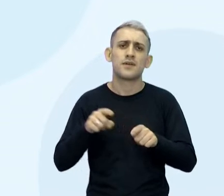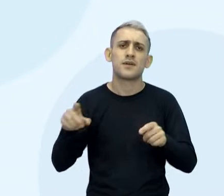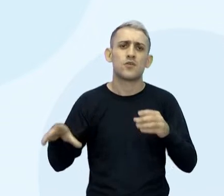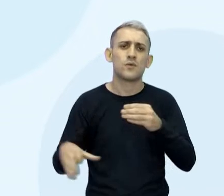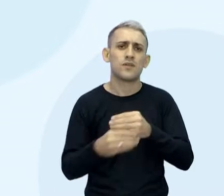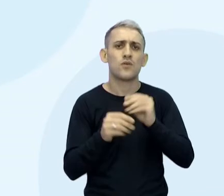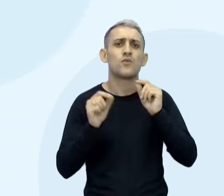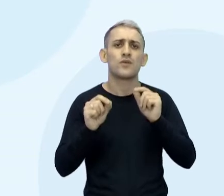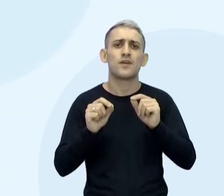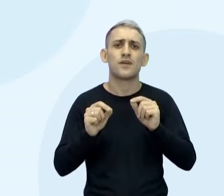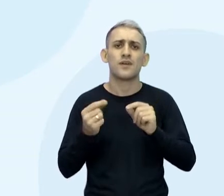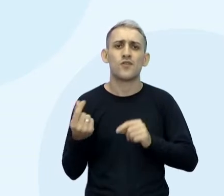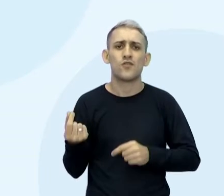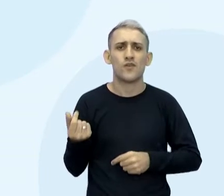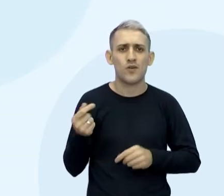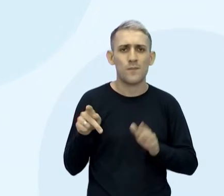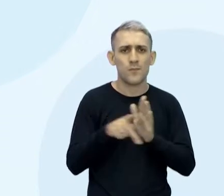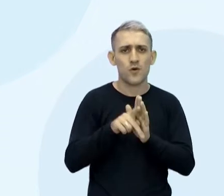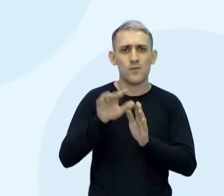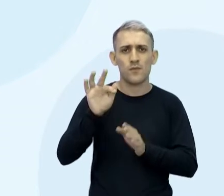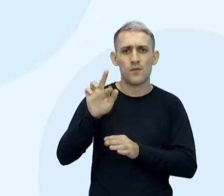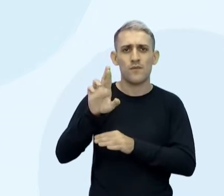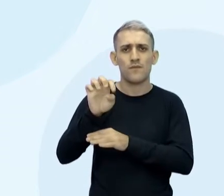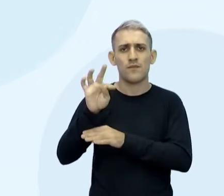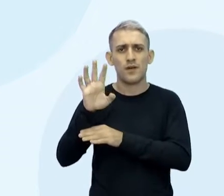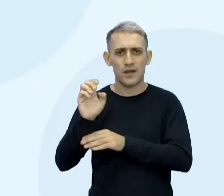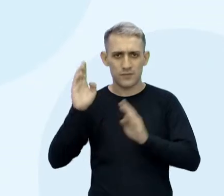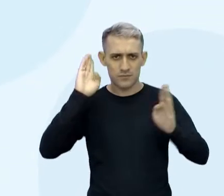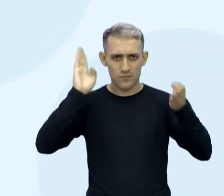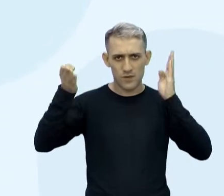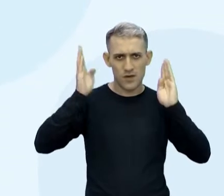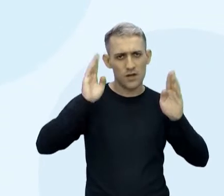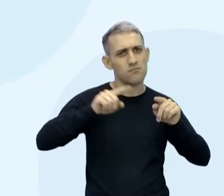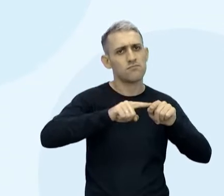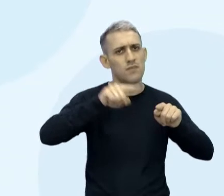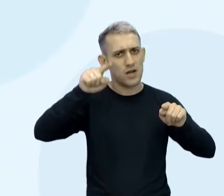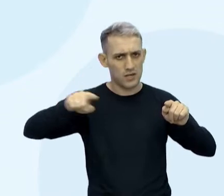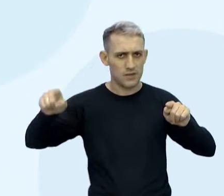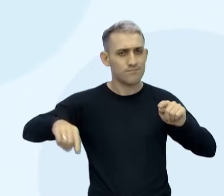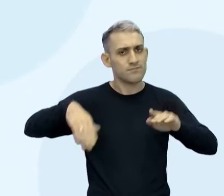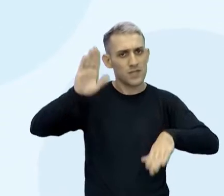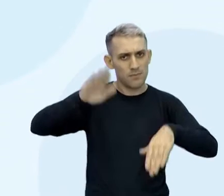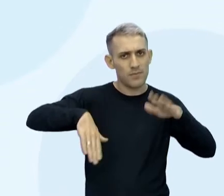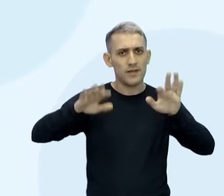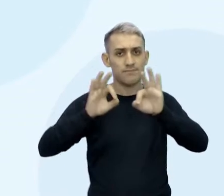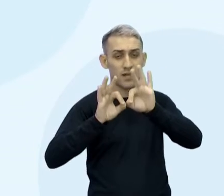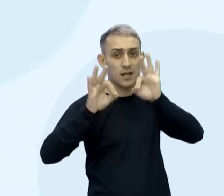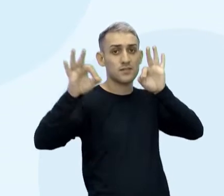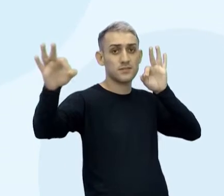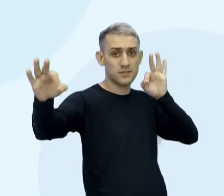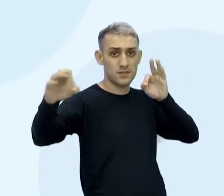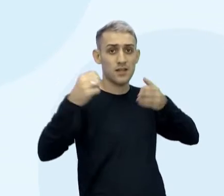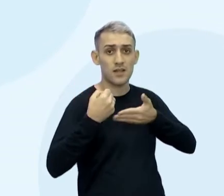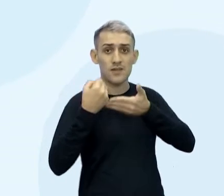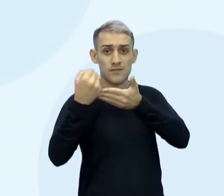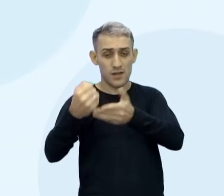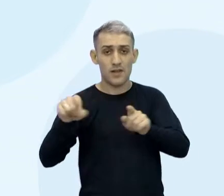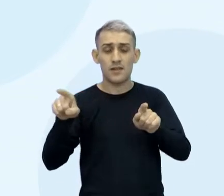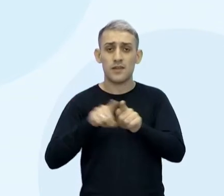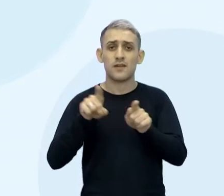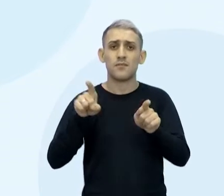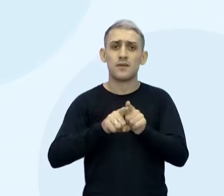valor do frete, que varia dependendo da distância a ser entregue. E, para